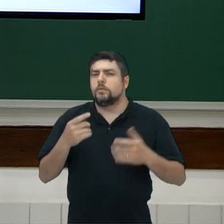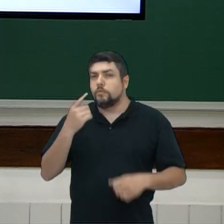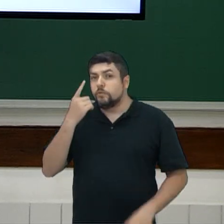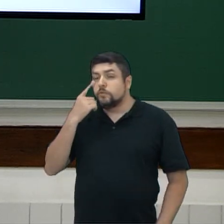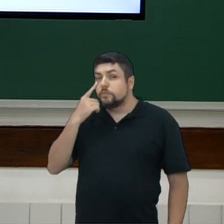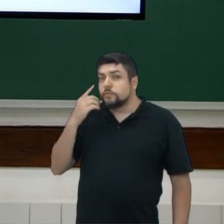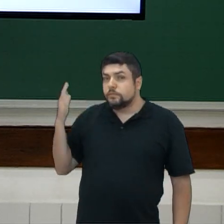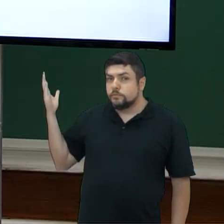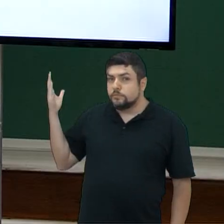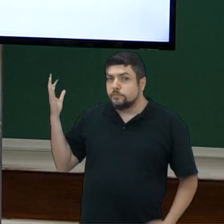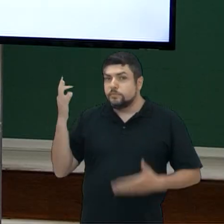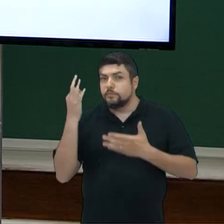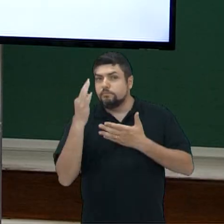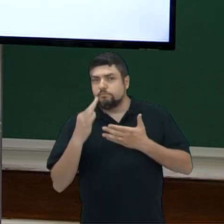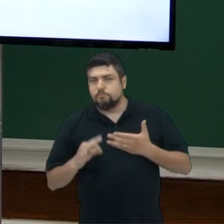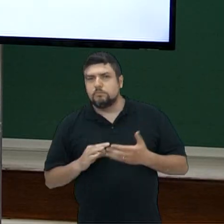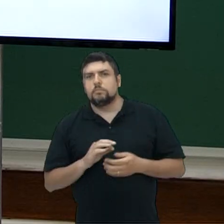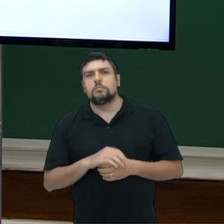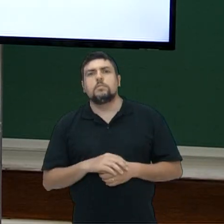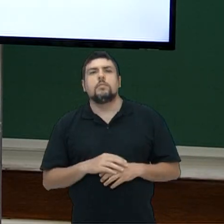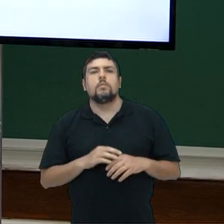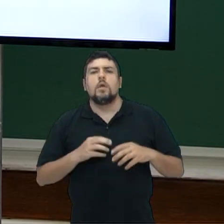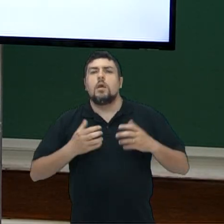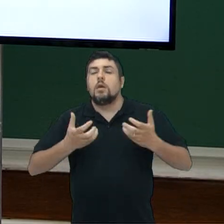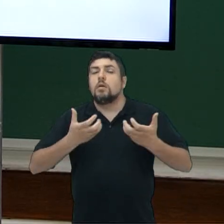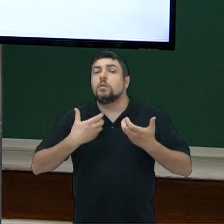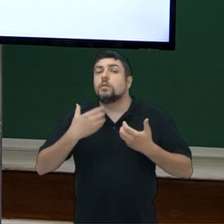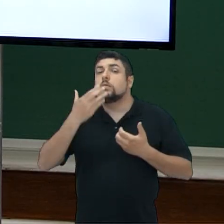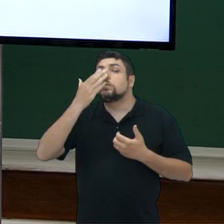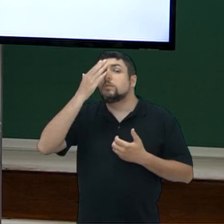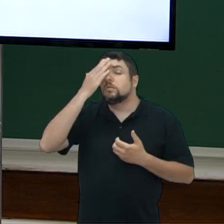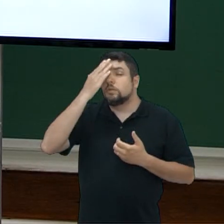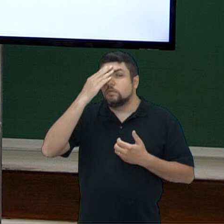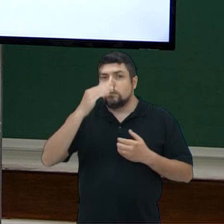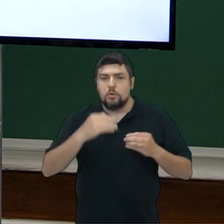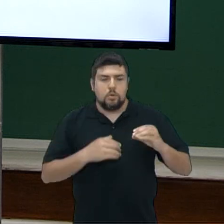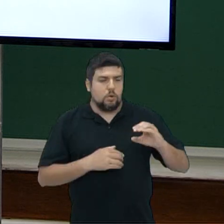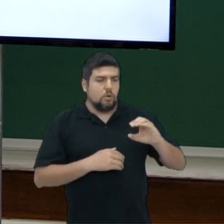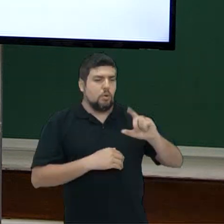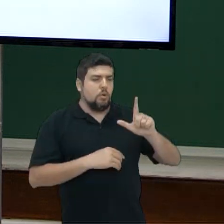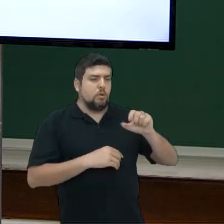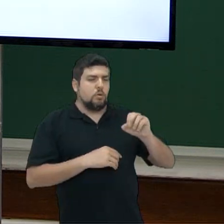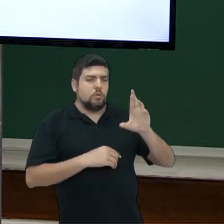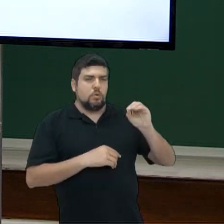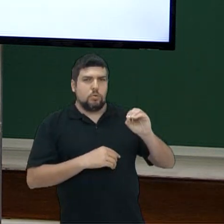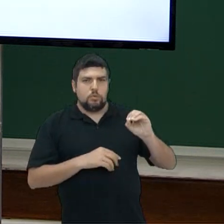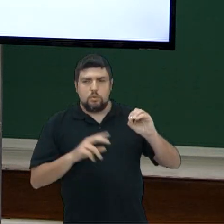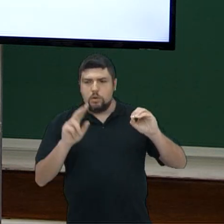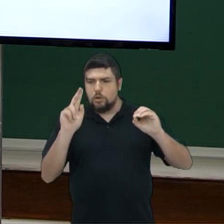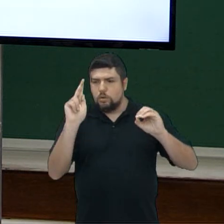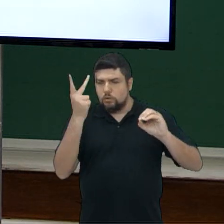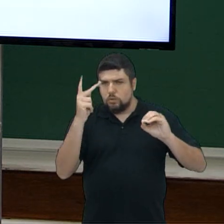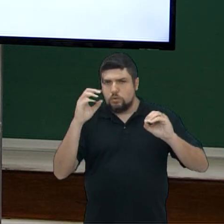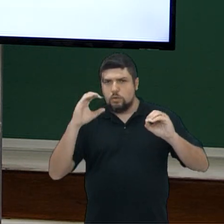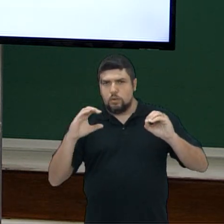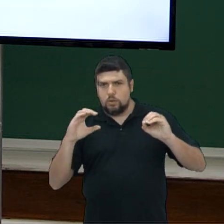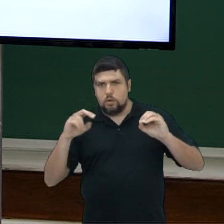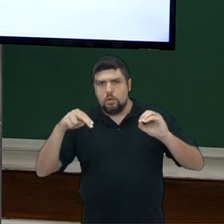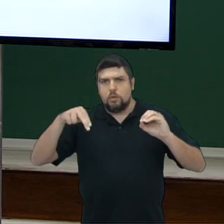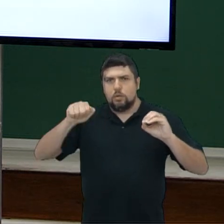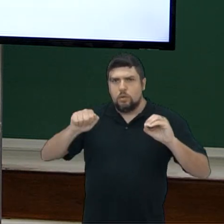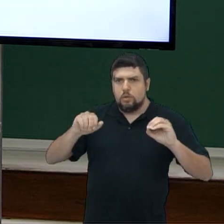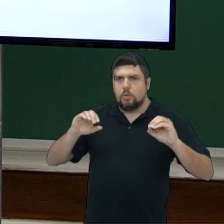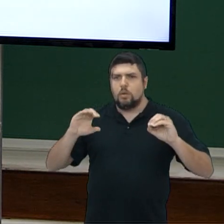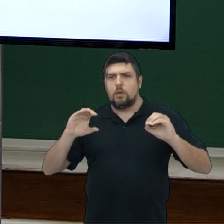lá. Eu quero saber com quais desses elementos, hidrogênio, carbono, sódio e